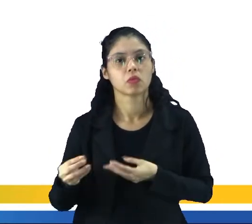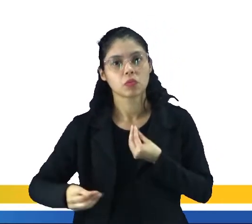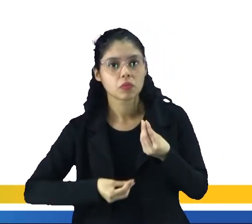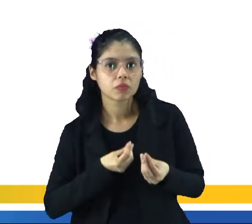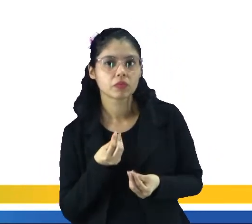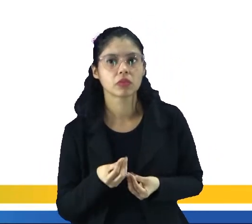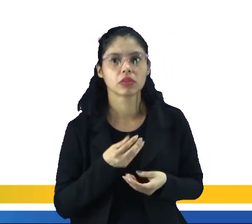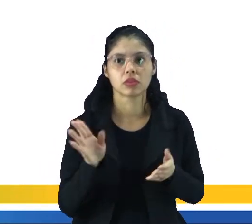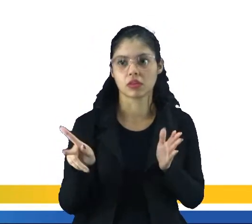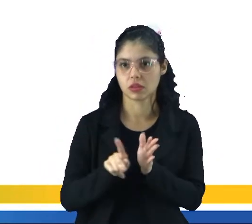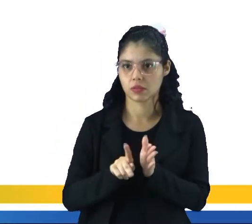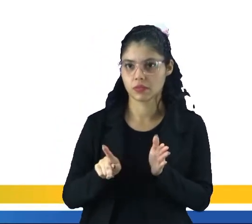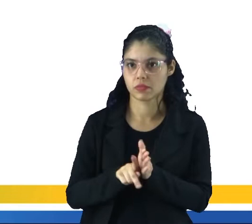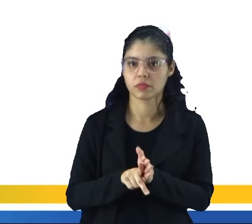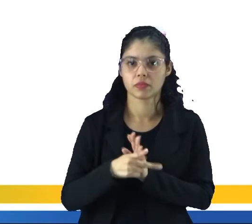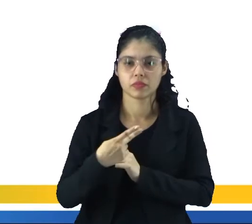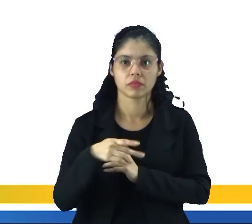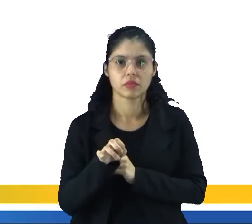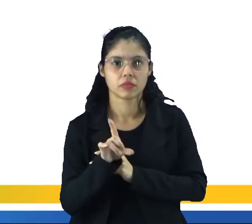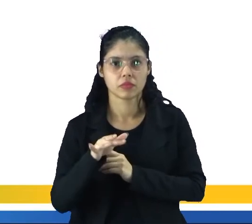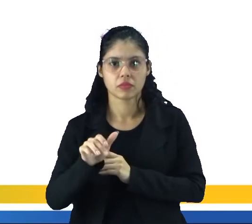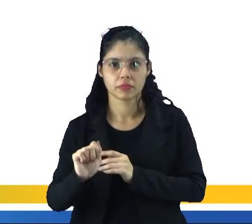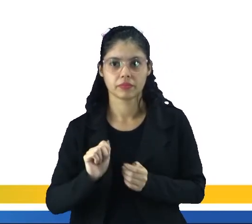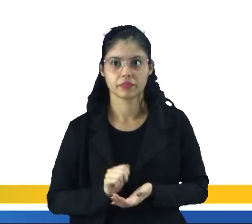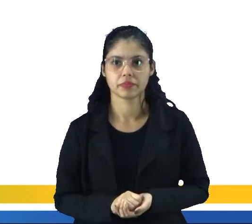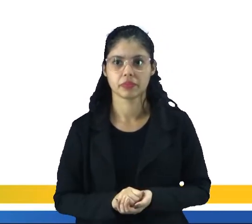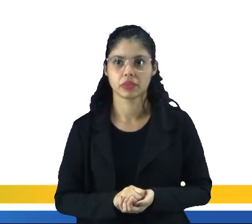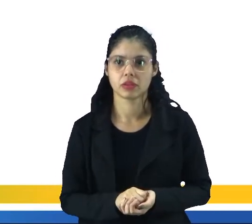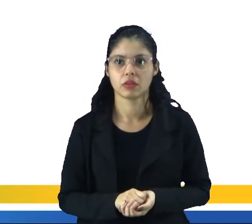para as próprias peças, tá bom?